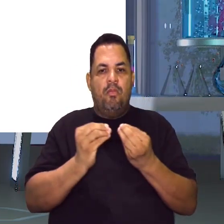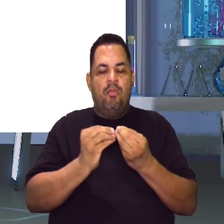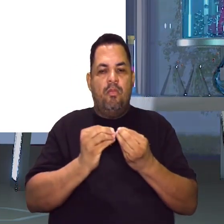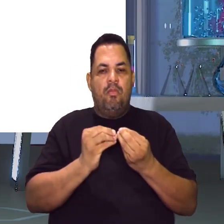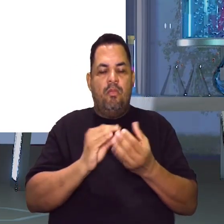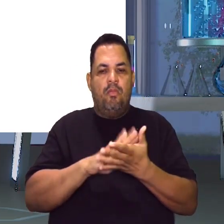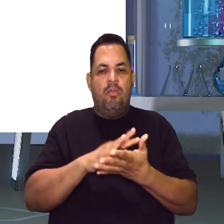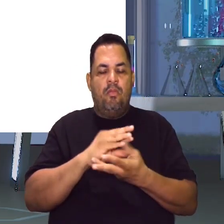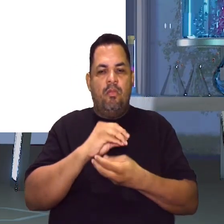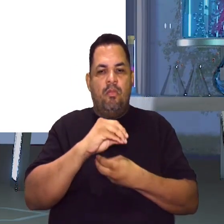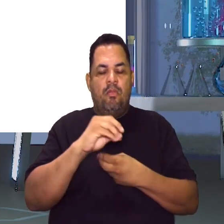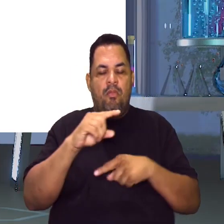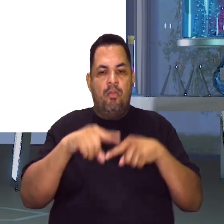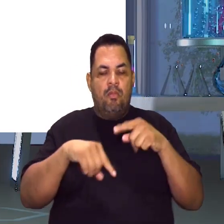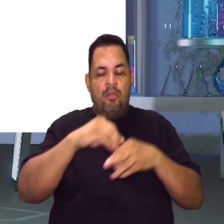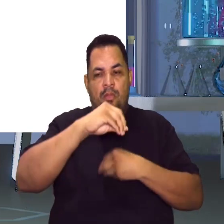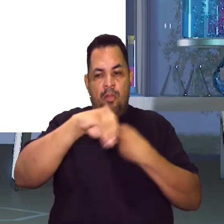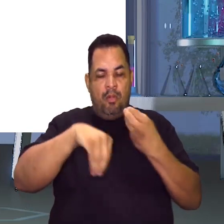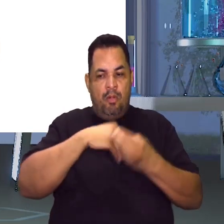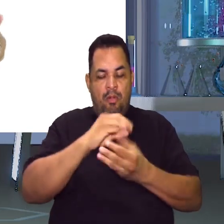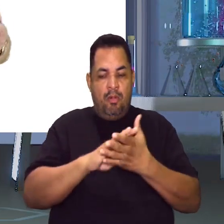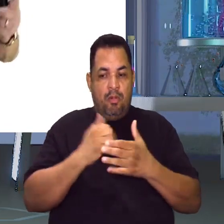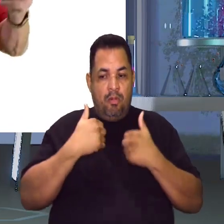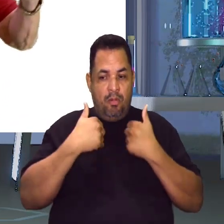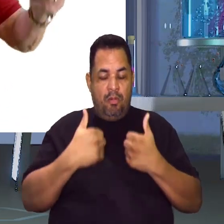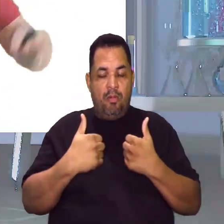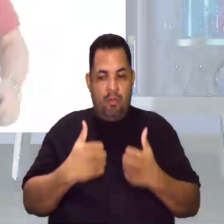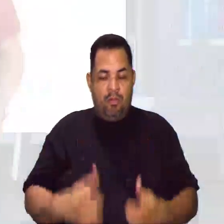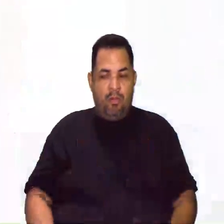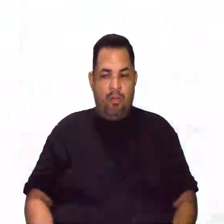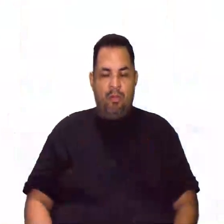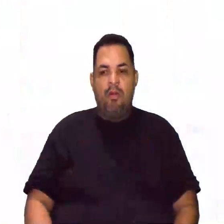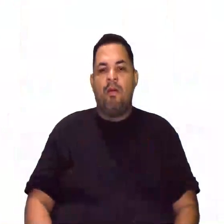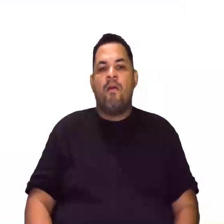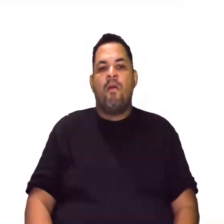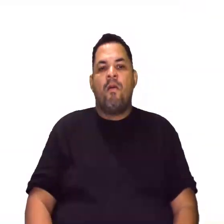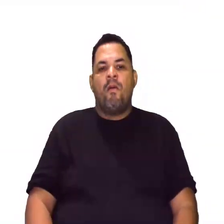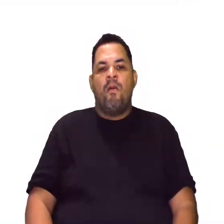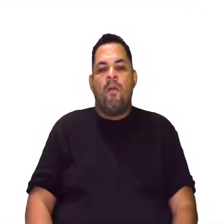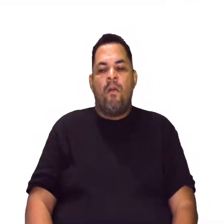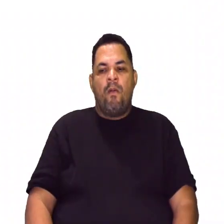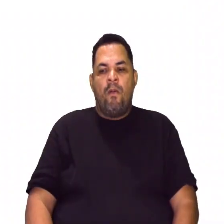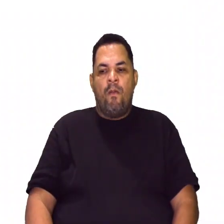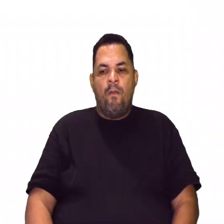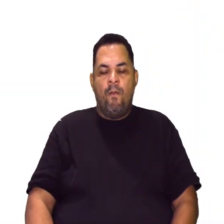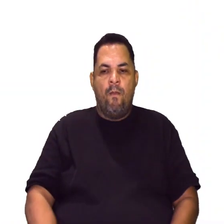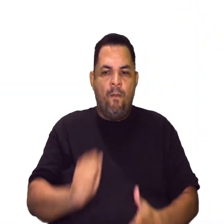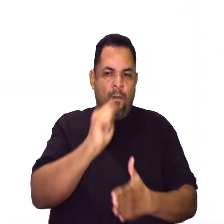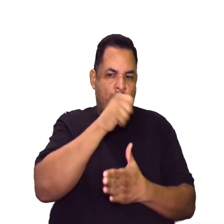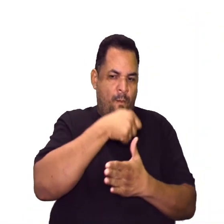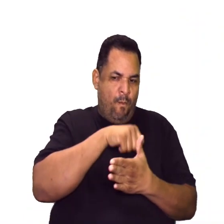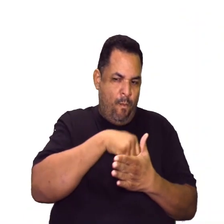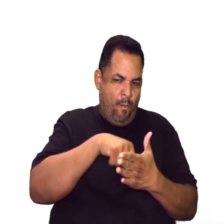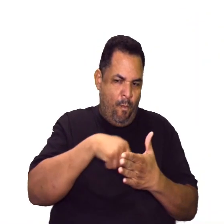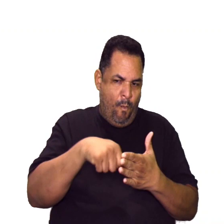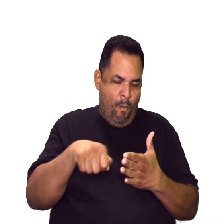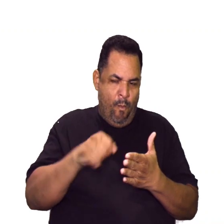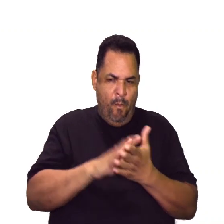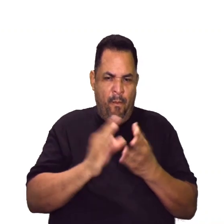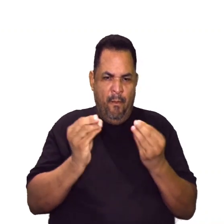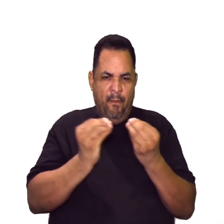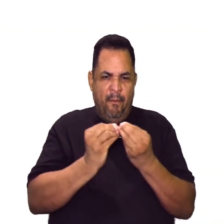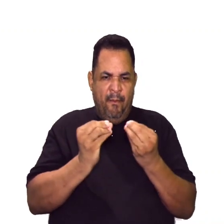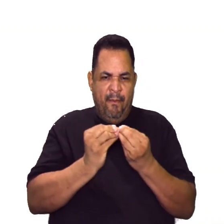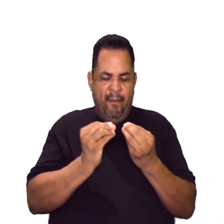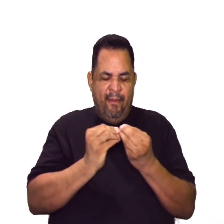daquele composto é aquela. Tá joia? Seguindo passo a passo. Escreva a molécula eletrônica,